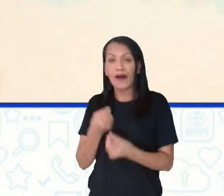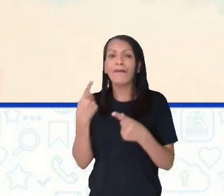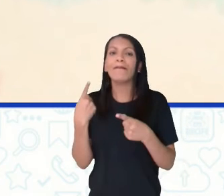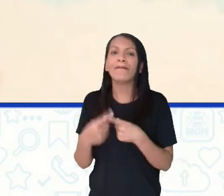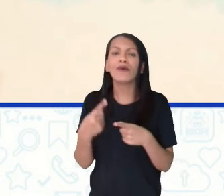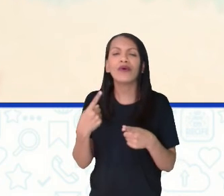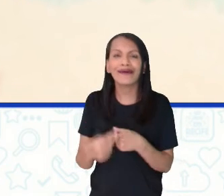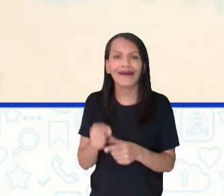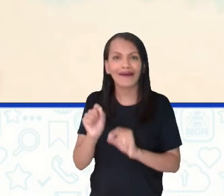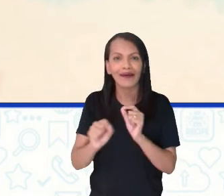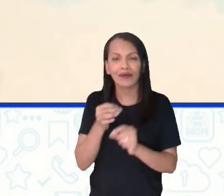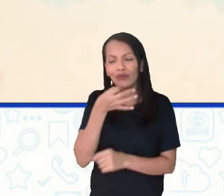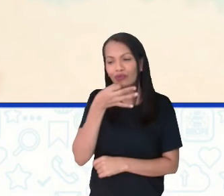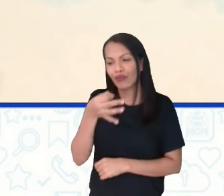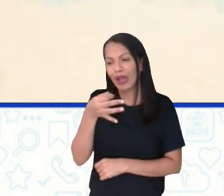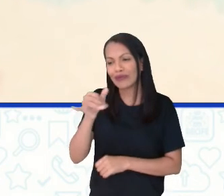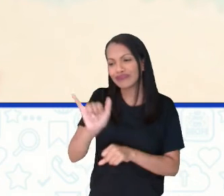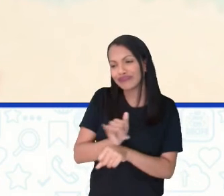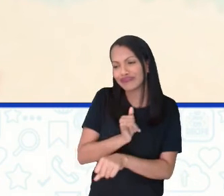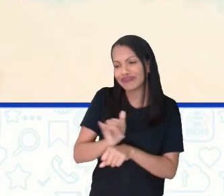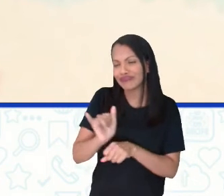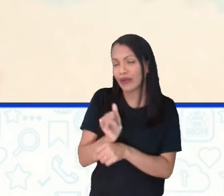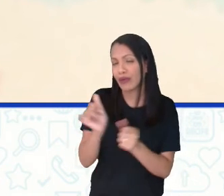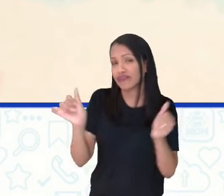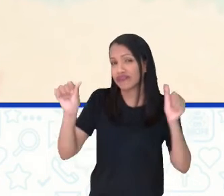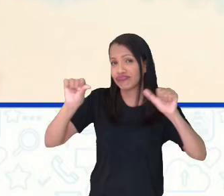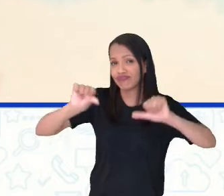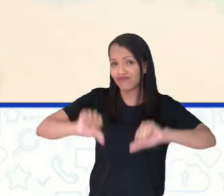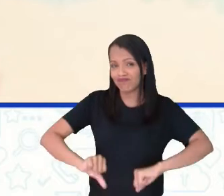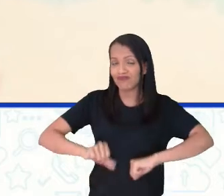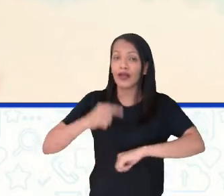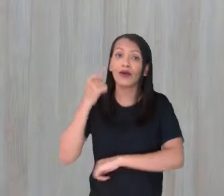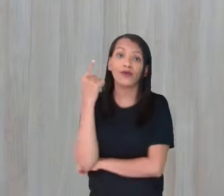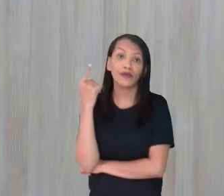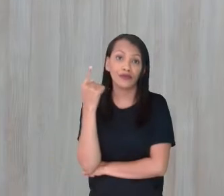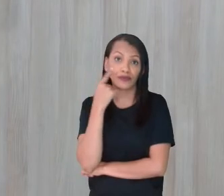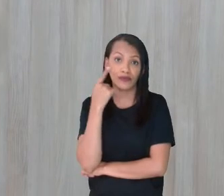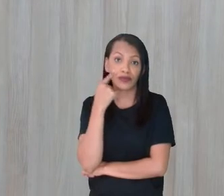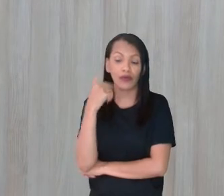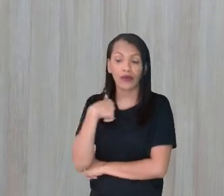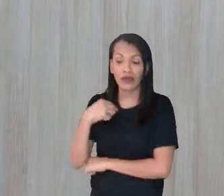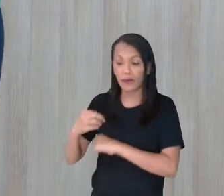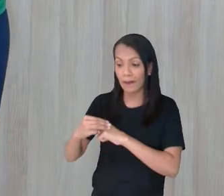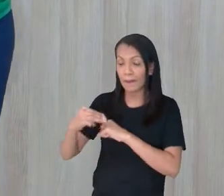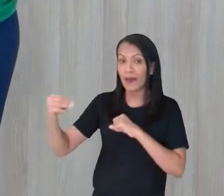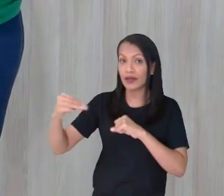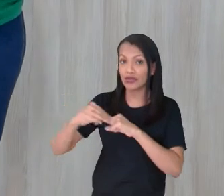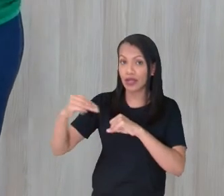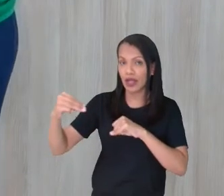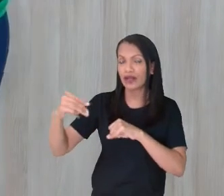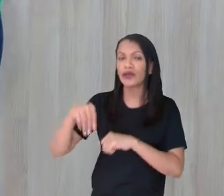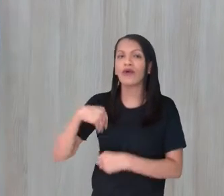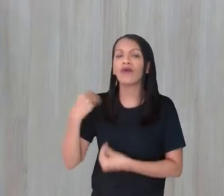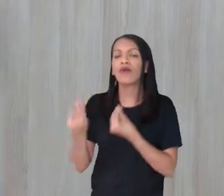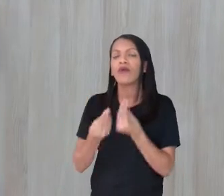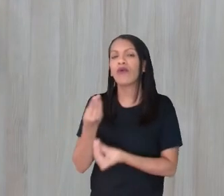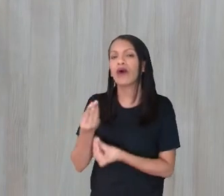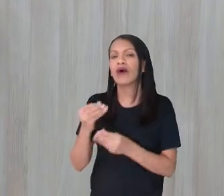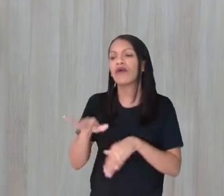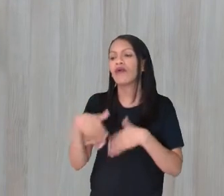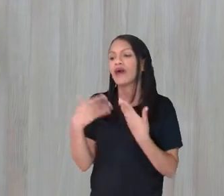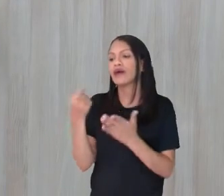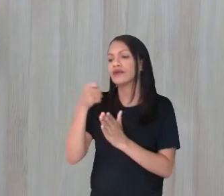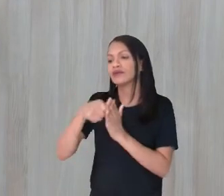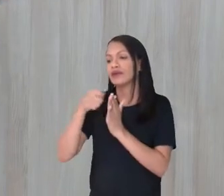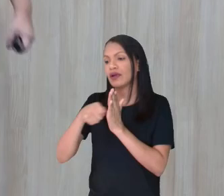E quando é que a estratégia argumentativa falhou? Eu vi isso muito no meu mestrado, não é? Quando a gente vai escrevendo a nossa